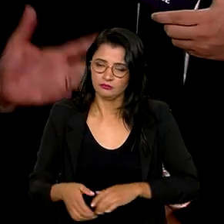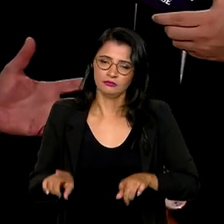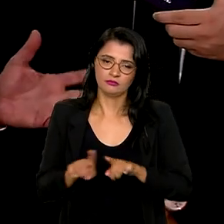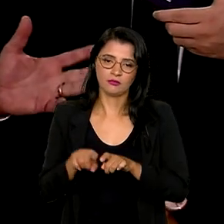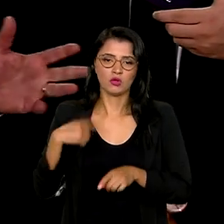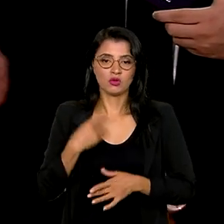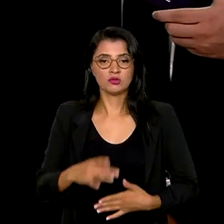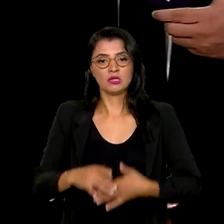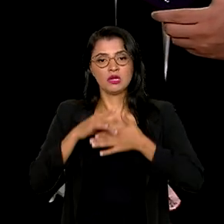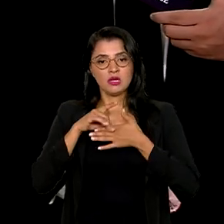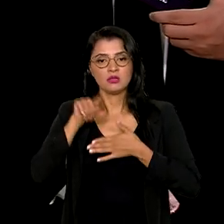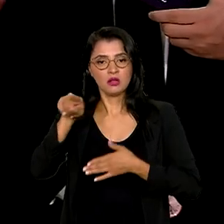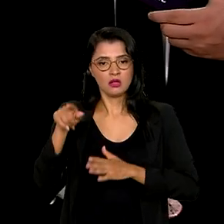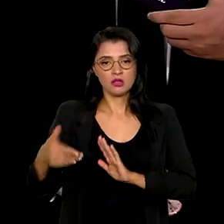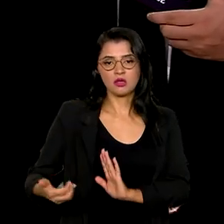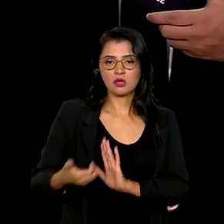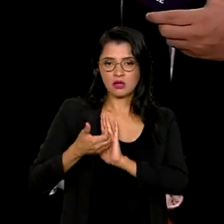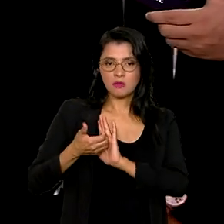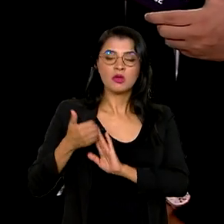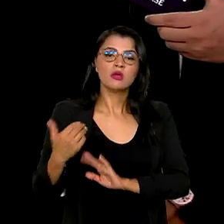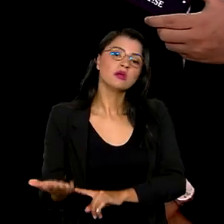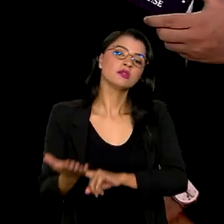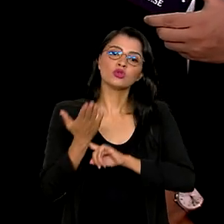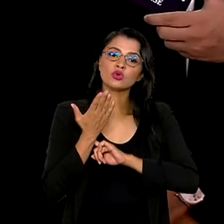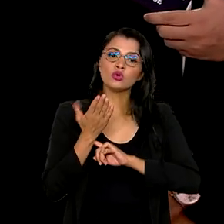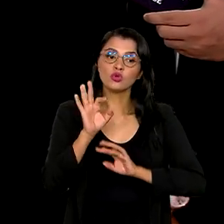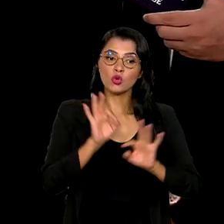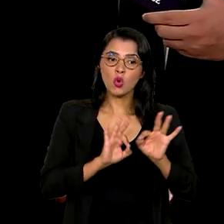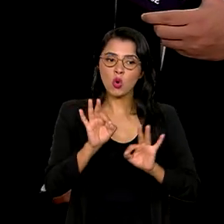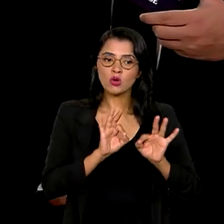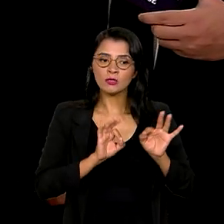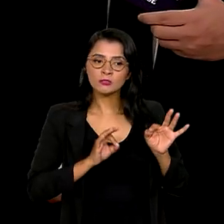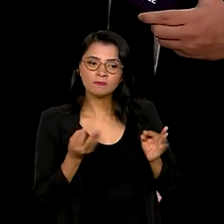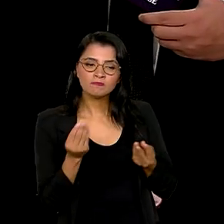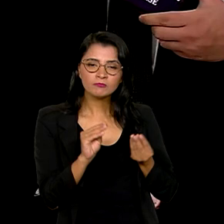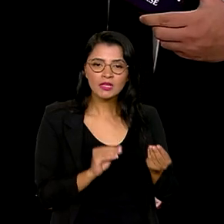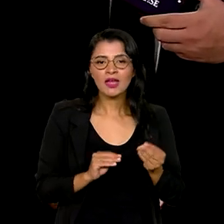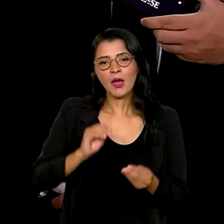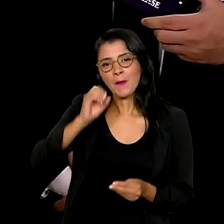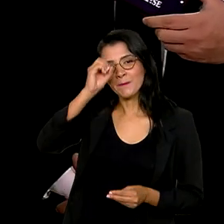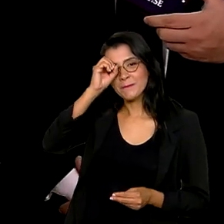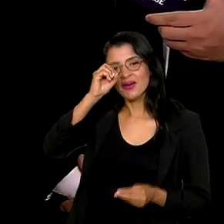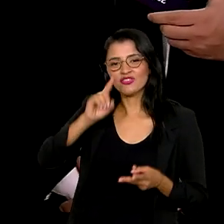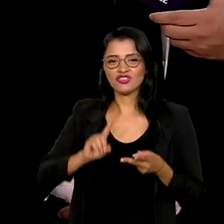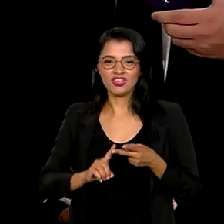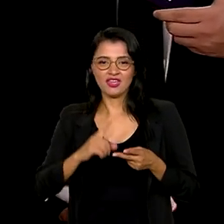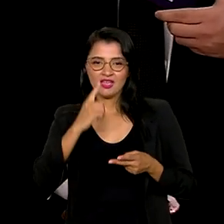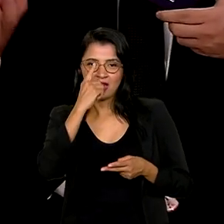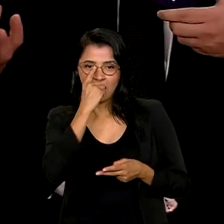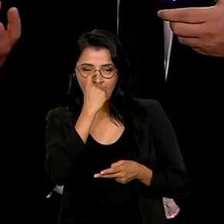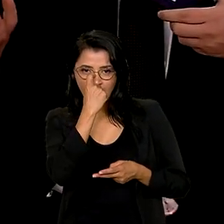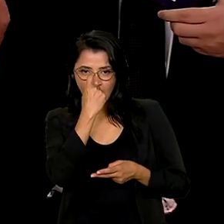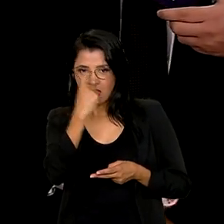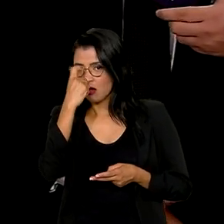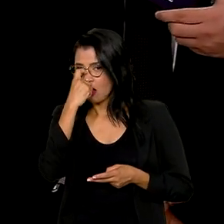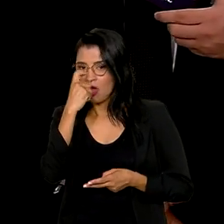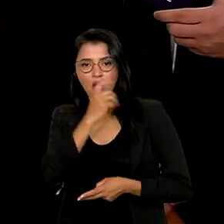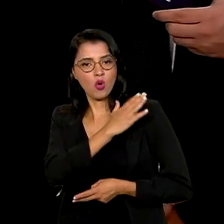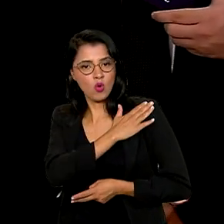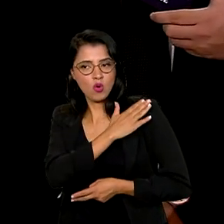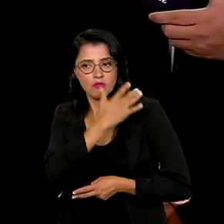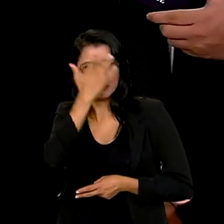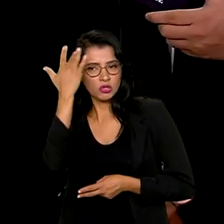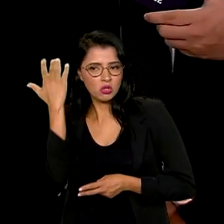líderes na Câmara que ajudaram com essa com essa operação ao Padilha a rua enfim a quem colaborou Porque